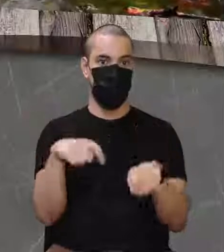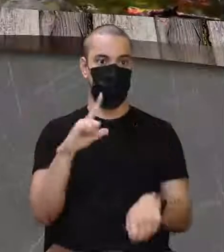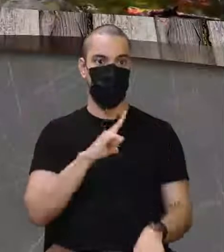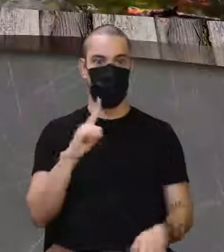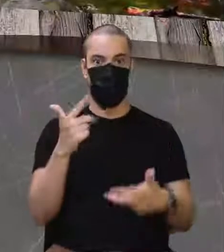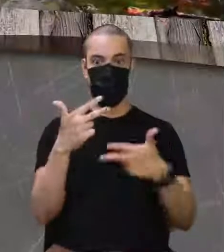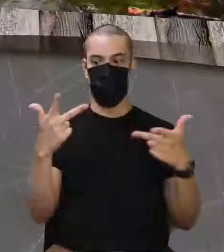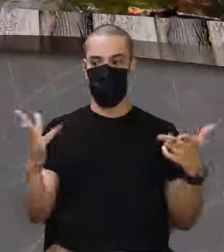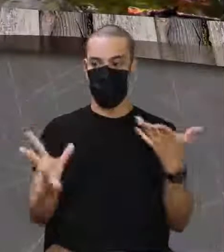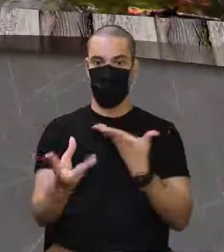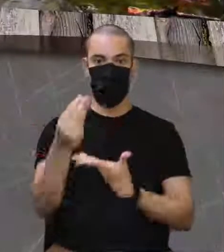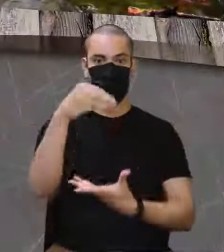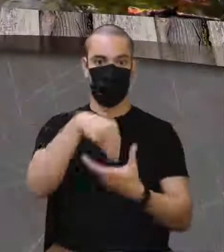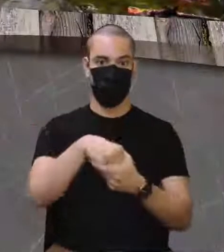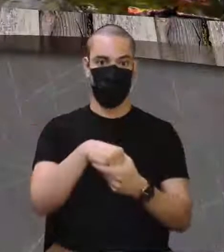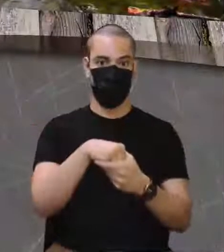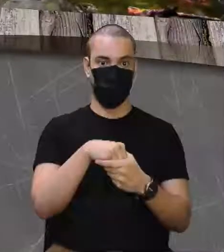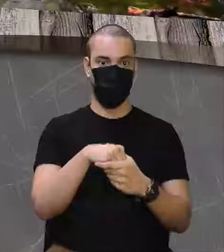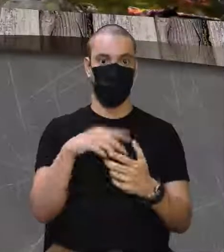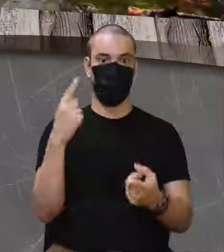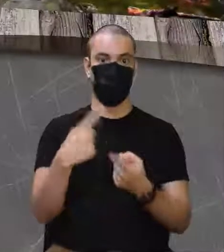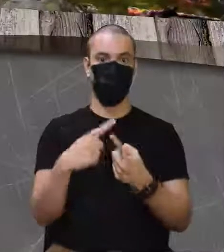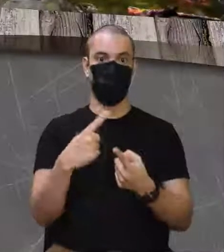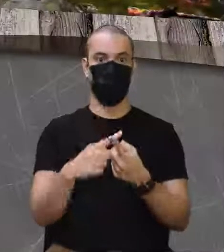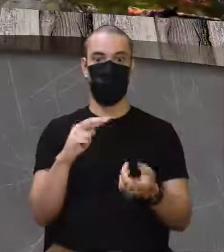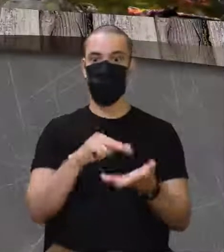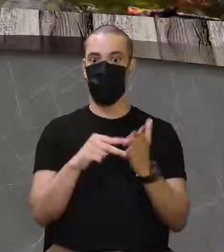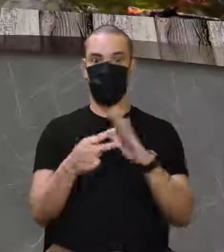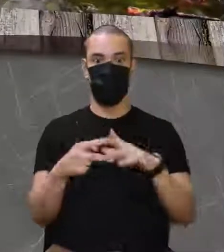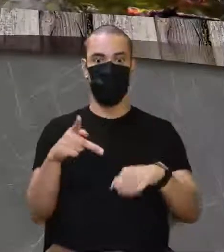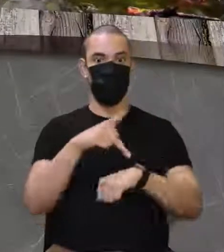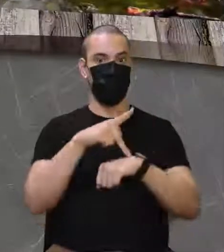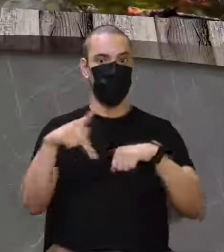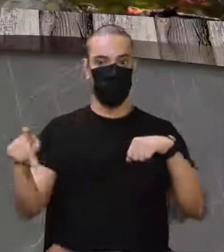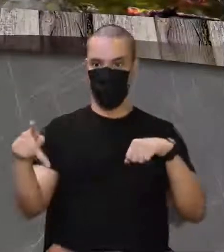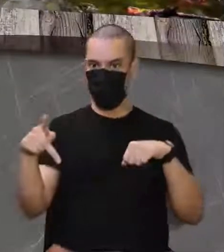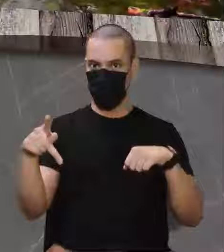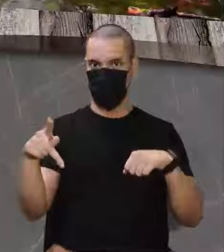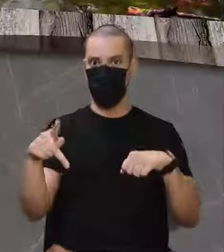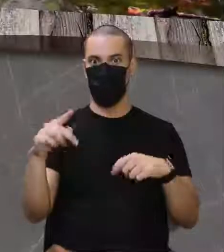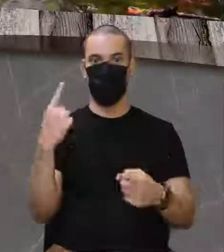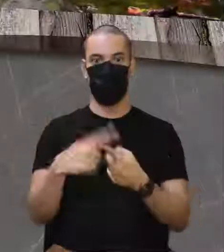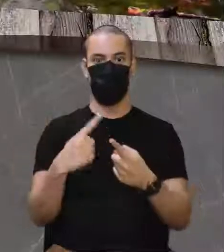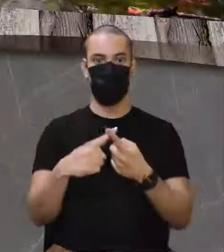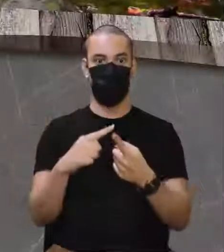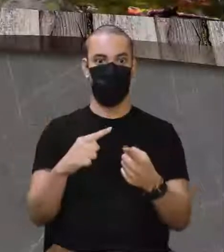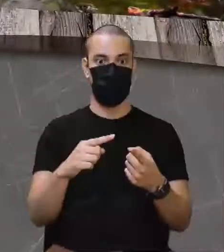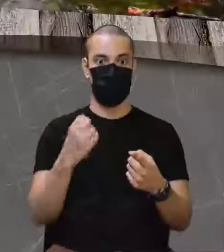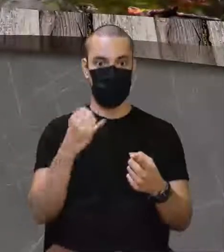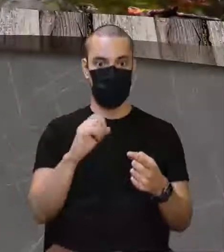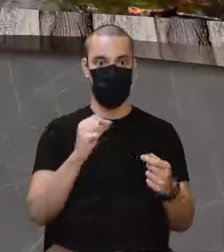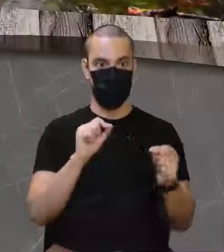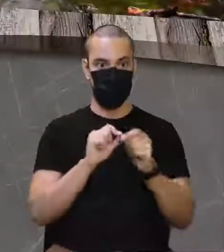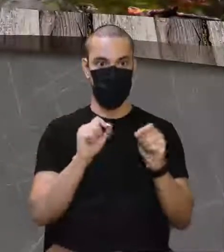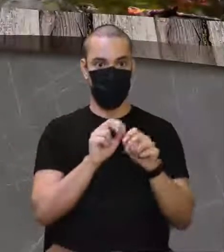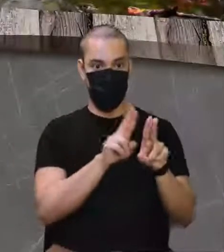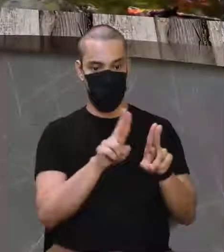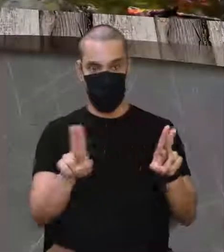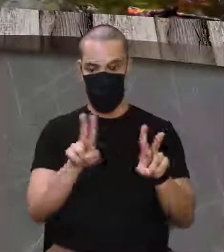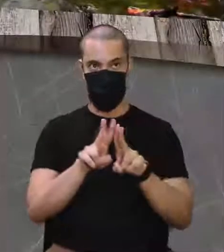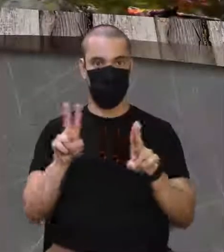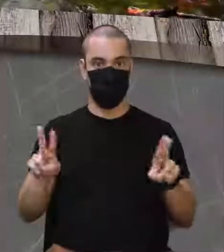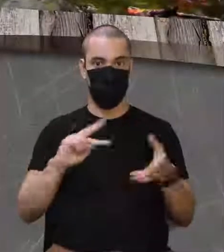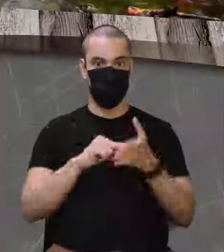coisa externa, ou seja, é um indivíduo pedigree, ele é puro. Então, os resultados que vierem do cruzamento